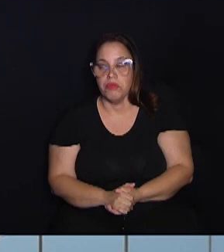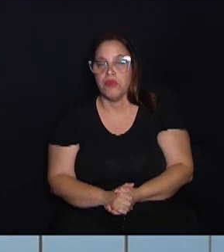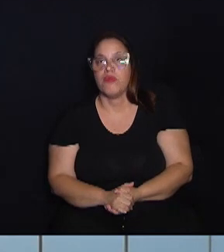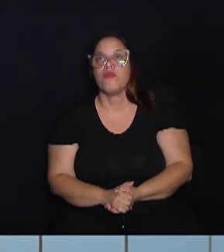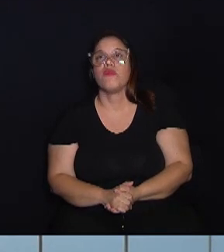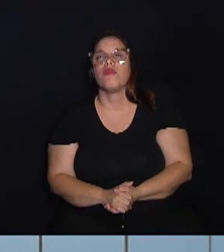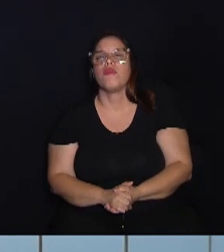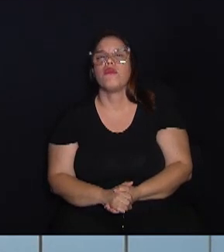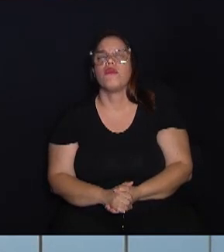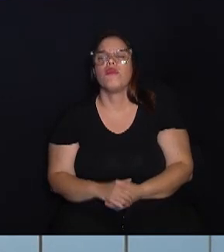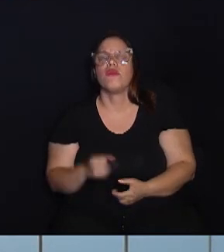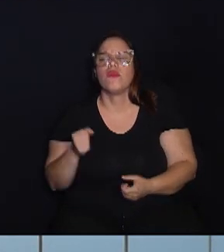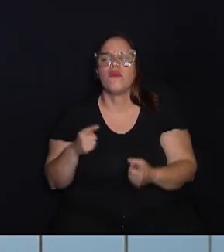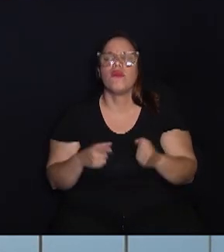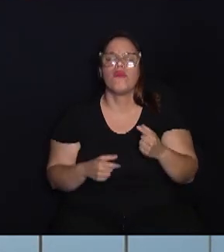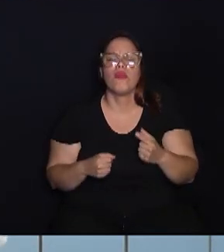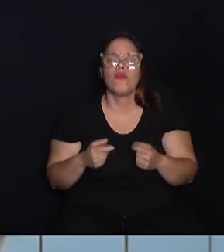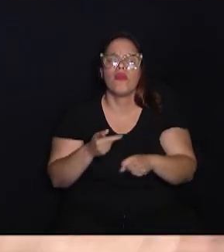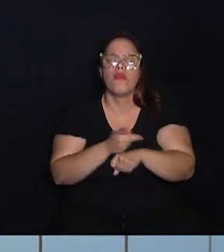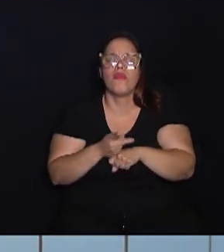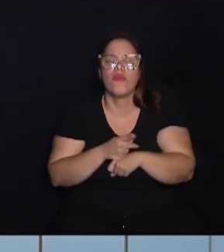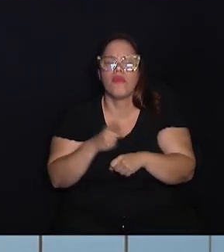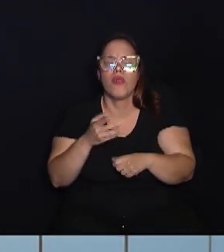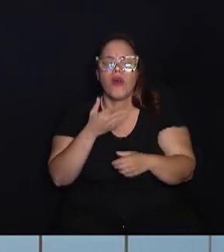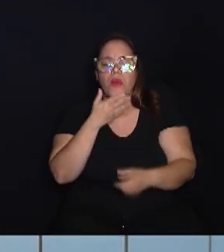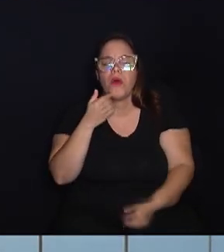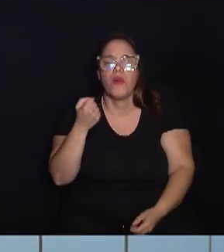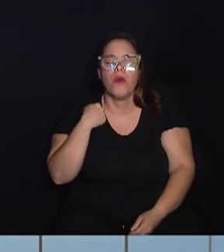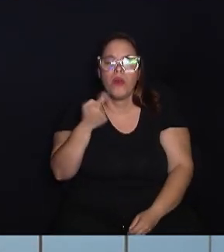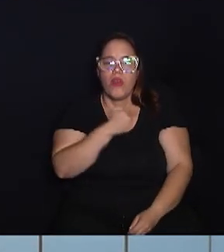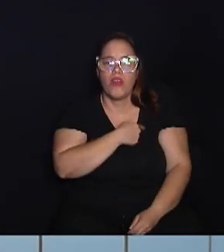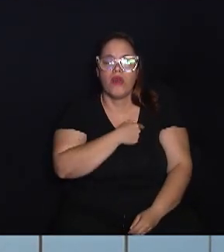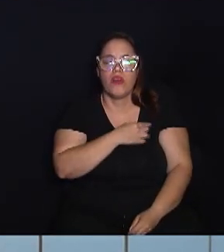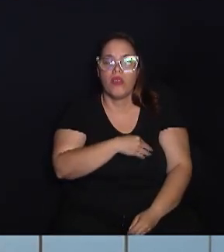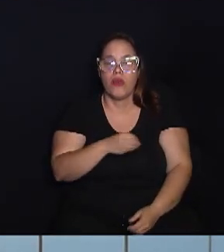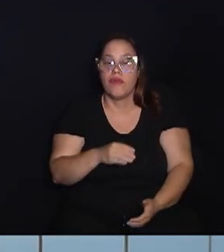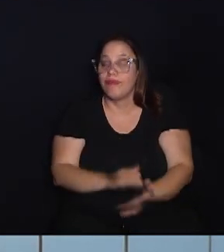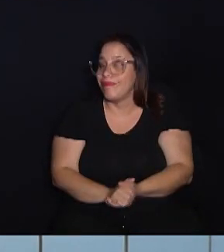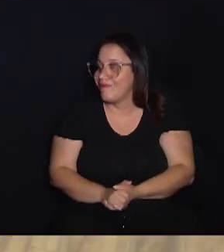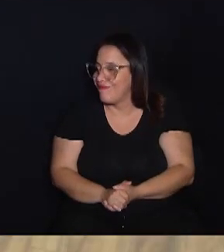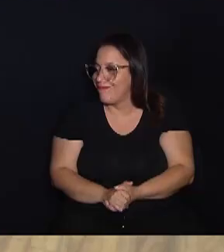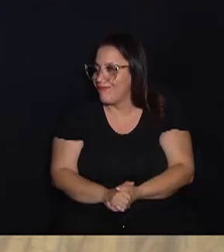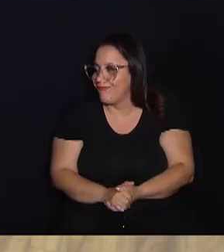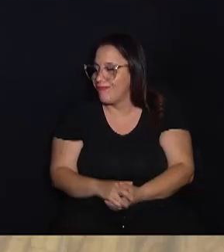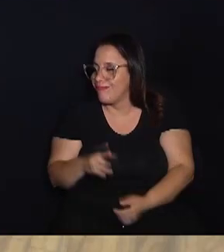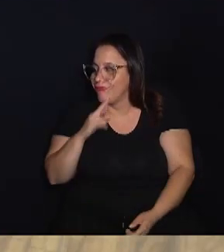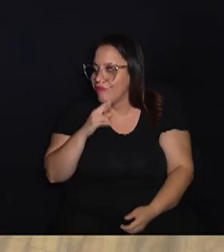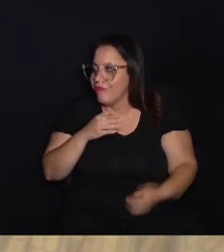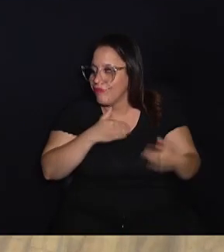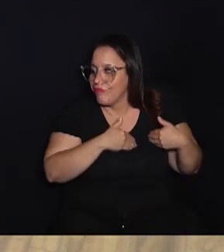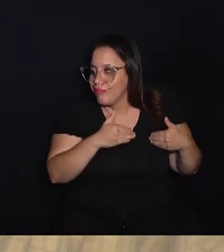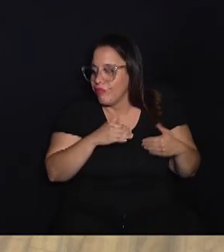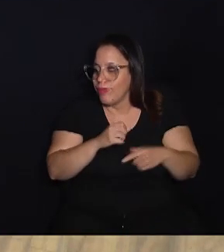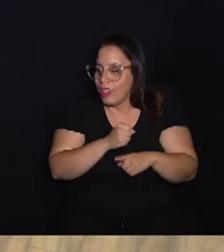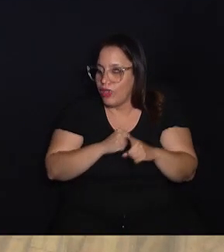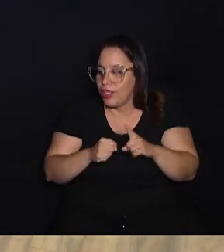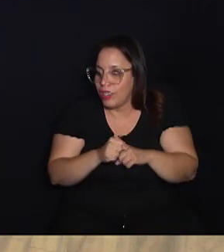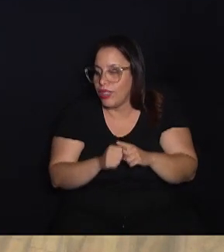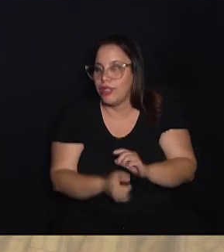são fatores... A gente tem que procurar buscar aquilo que é melhor para os nossos filhos e para nós mesmos. A responsabilidade é da sociedade.